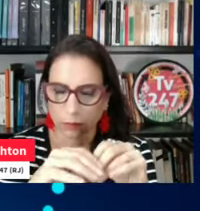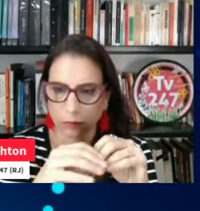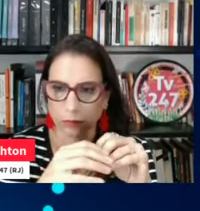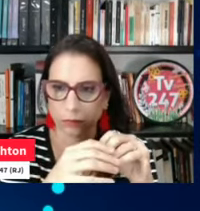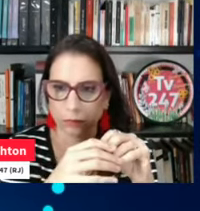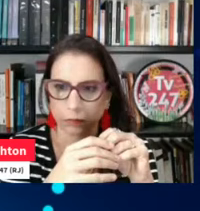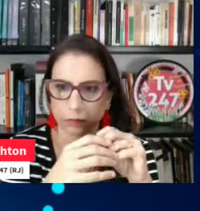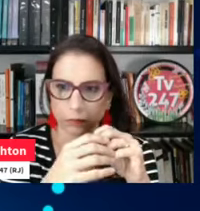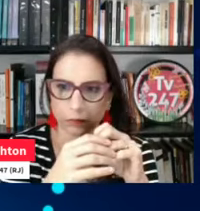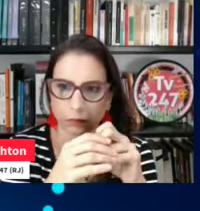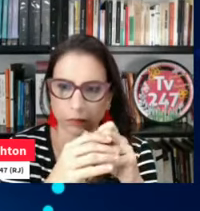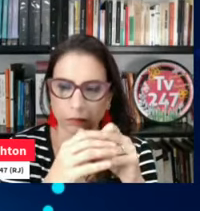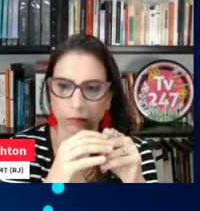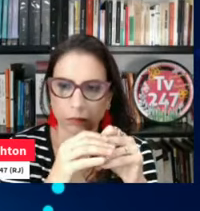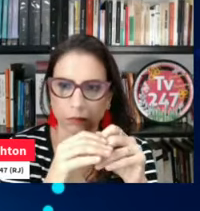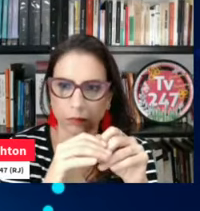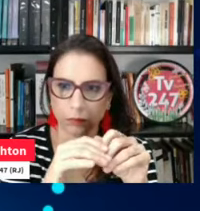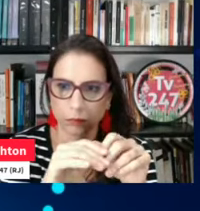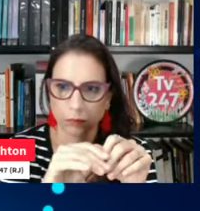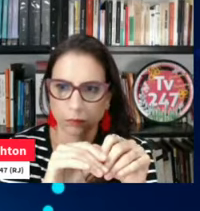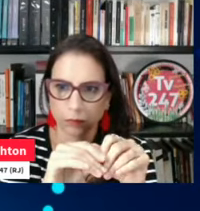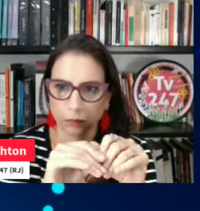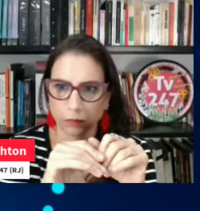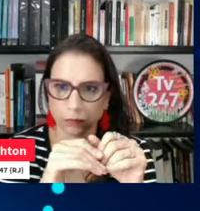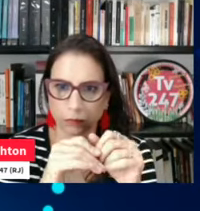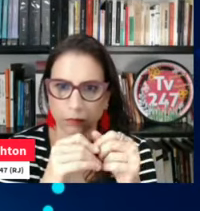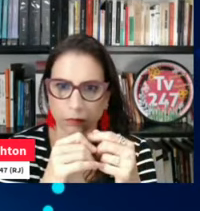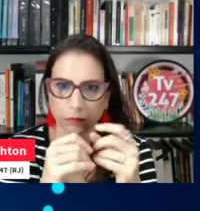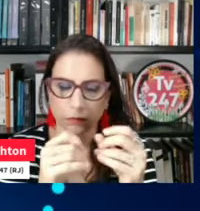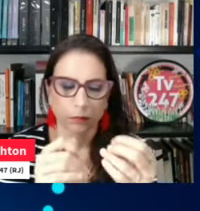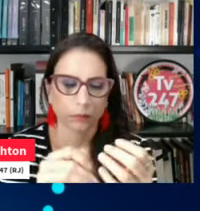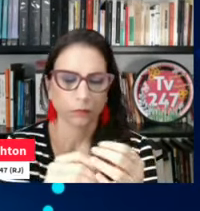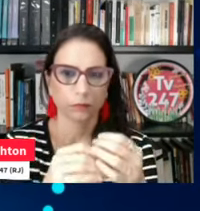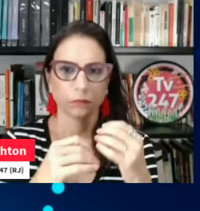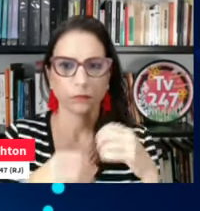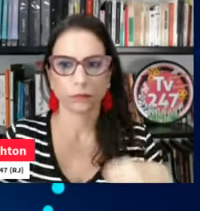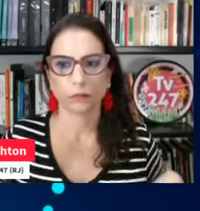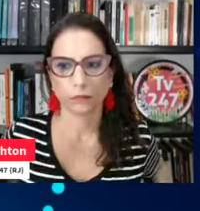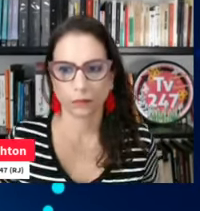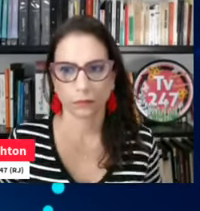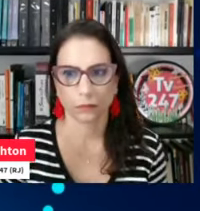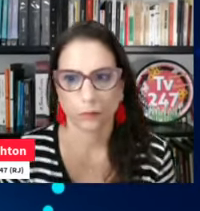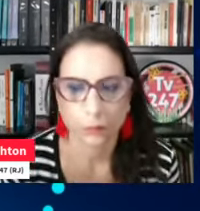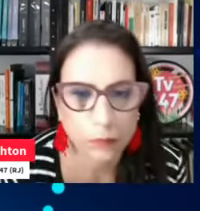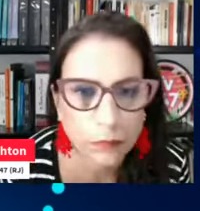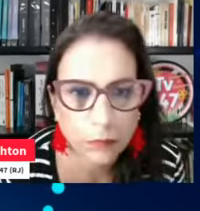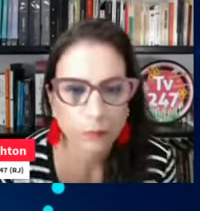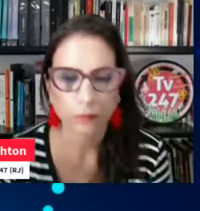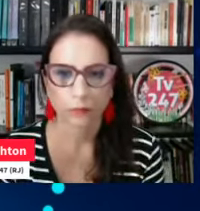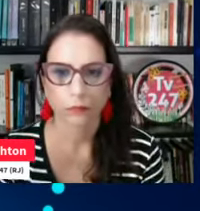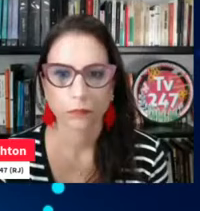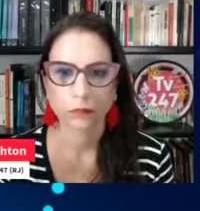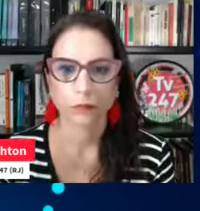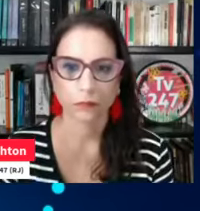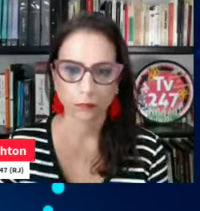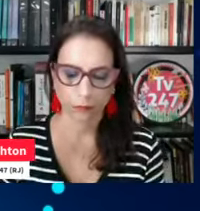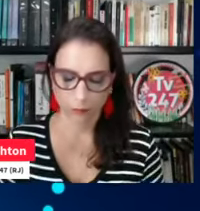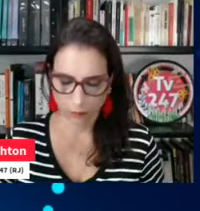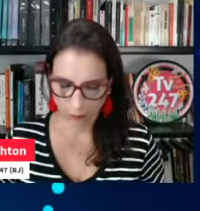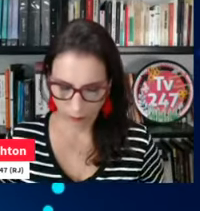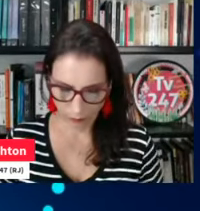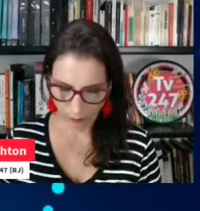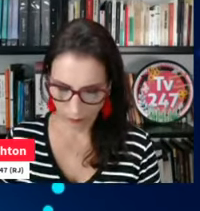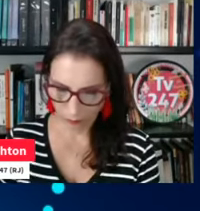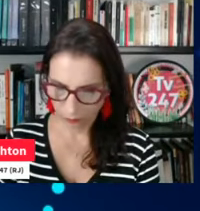ser empregado. Isso é uma tendência do mundo. E Lula defendeu também uma linha, aumentar o crédito